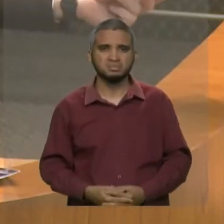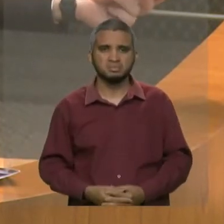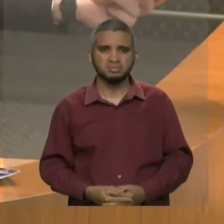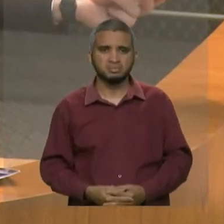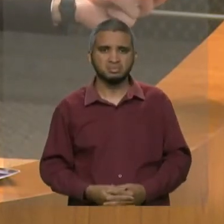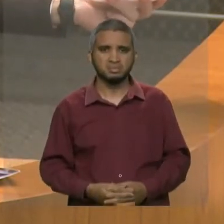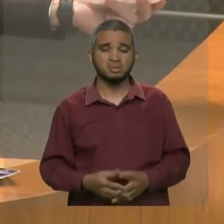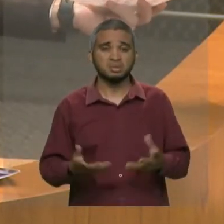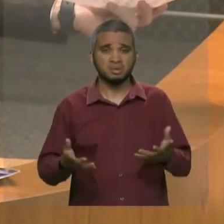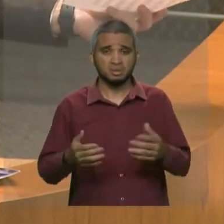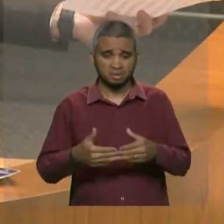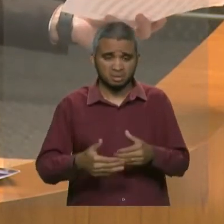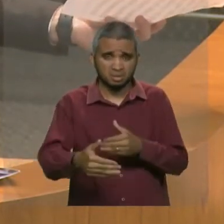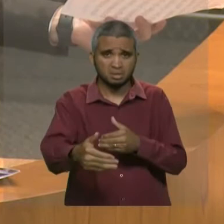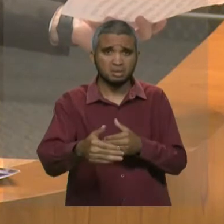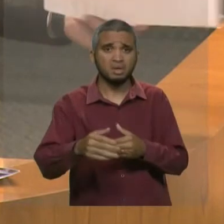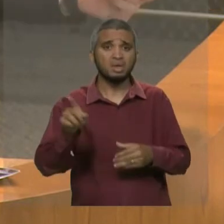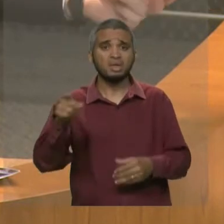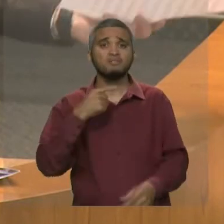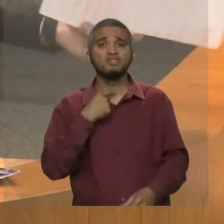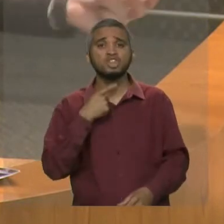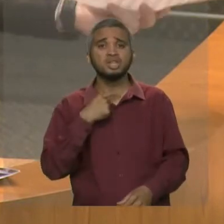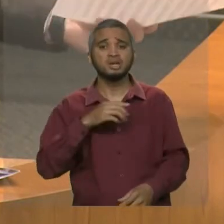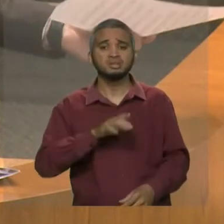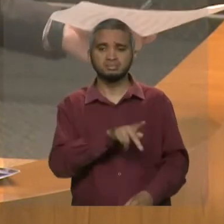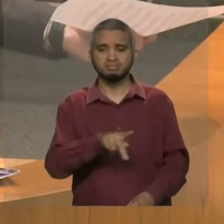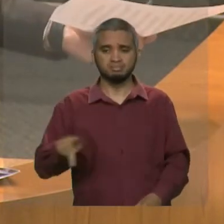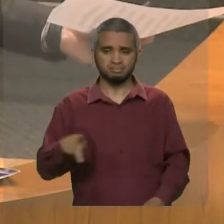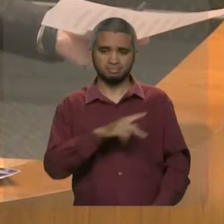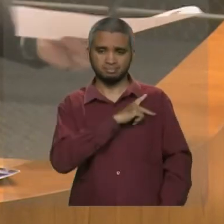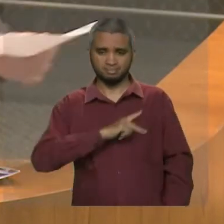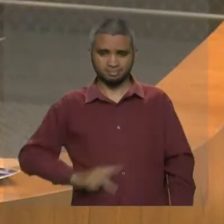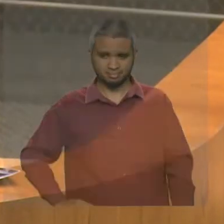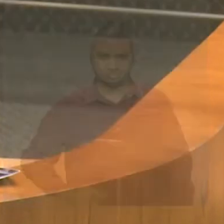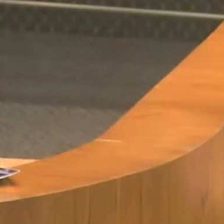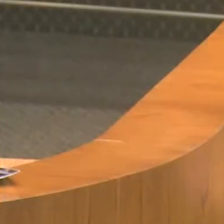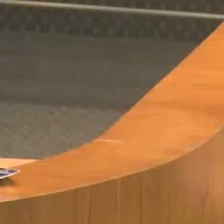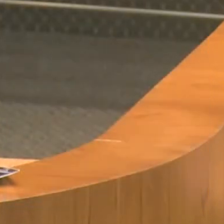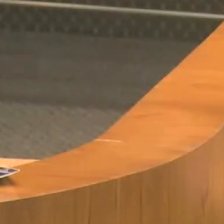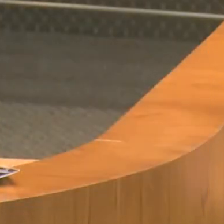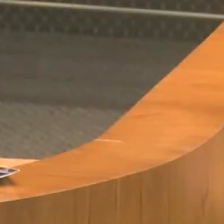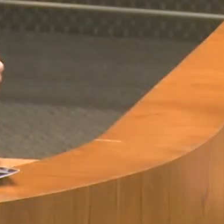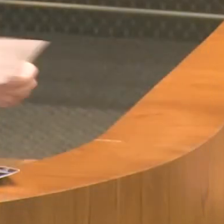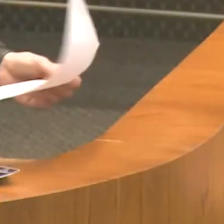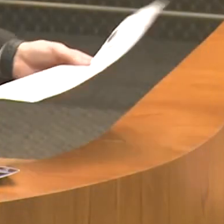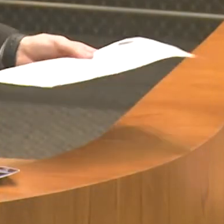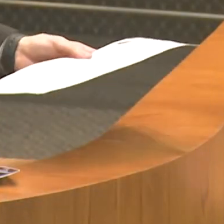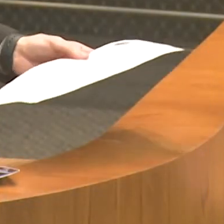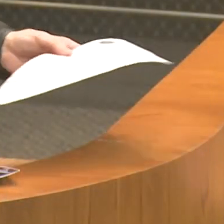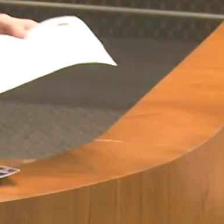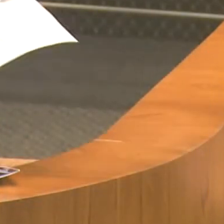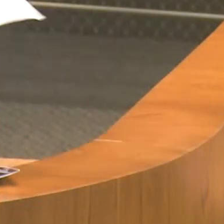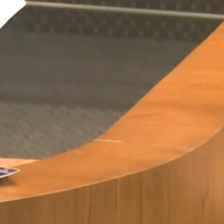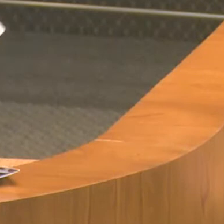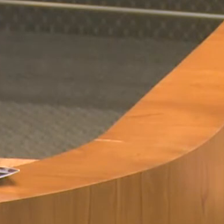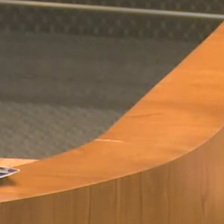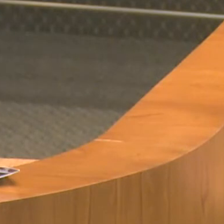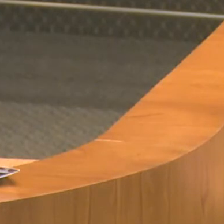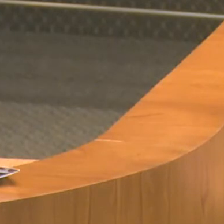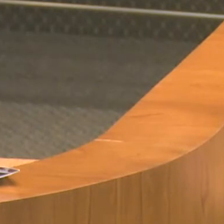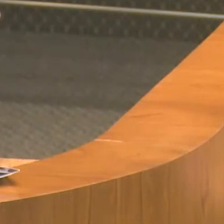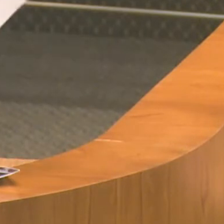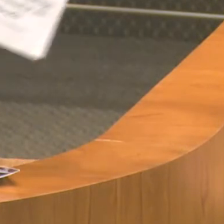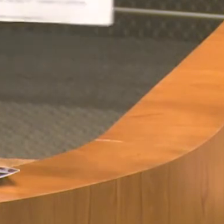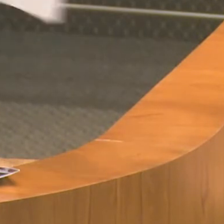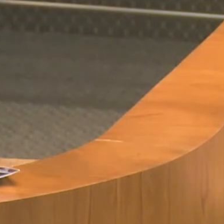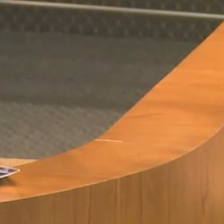A próxima meta dele é ser presidente da República, ou vice, ou seja lá o que for. Então, ele está se lixando o que está acontecendo aqui. Então, quando ele faz um tweet desse